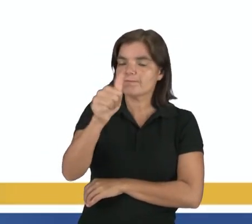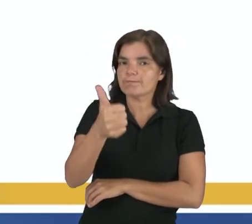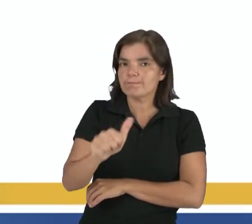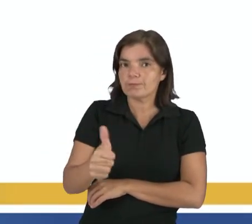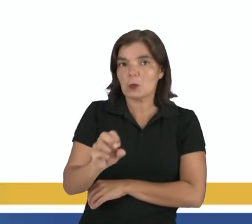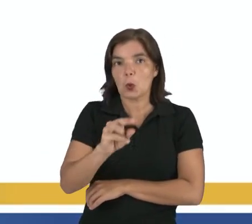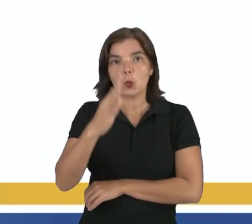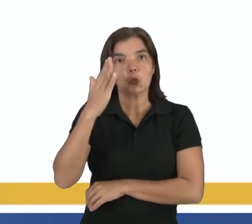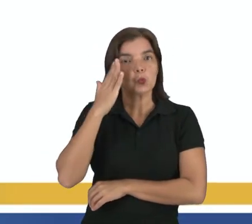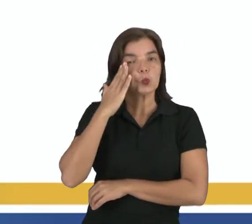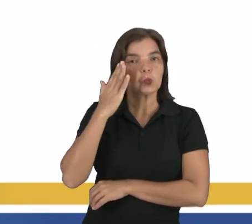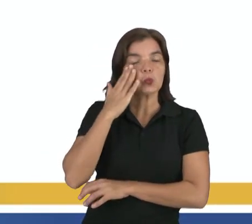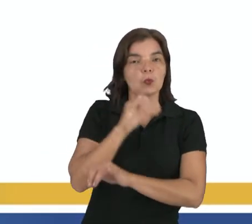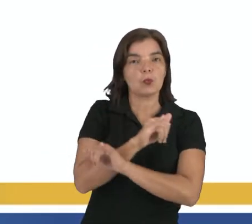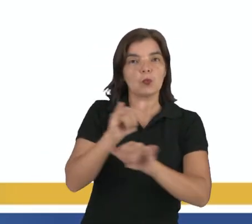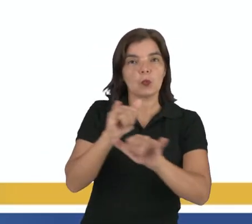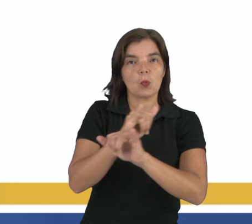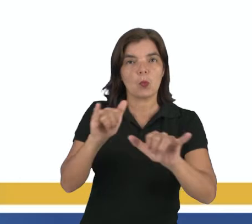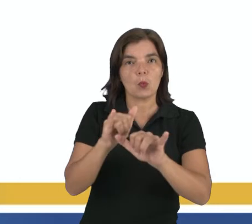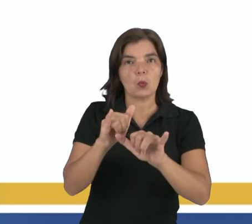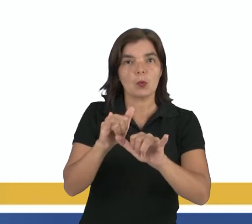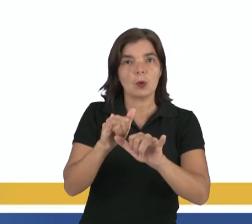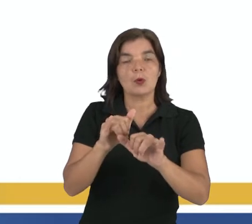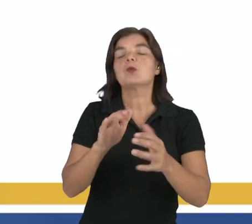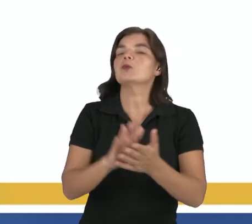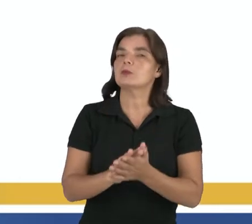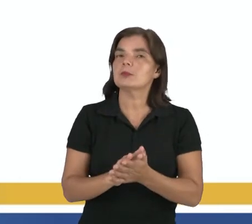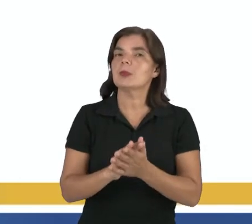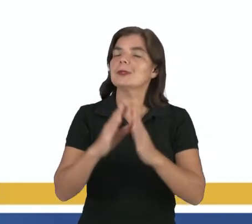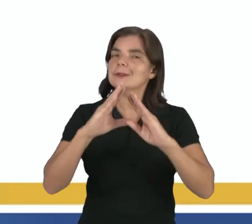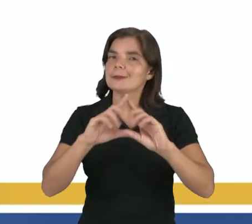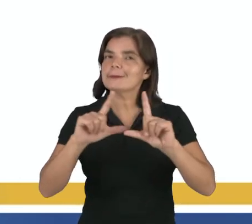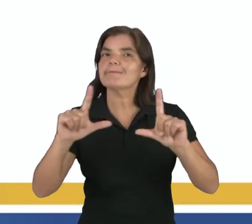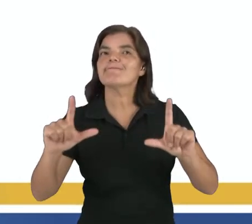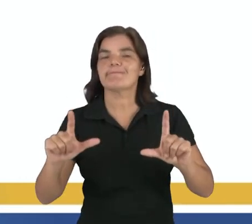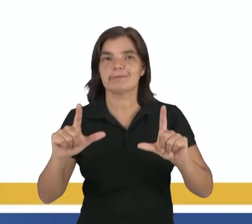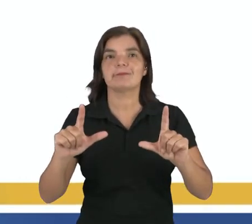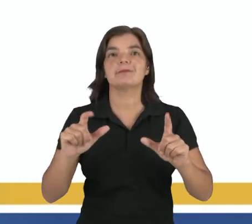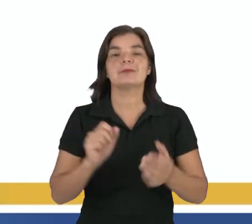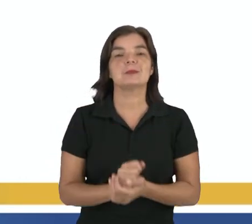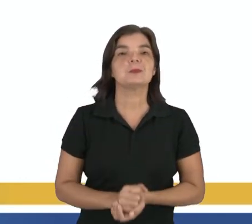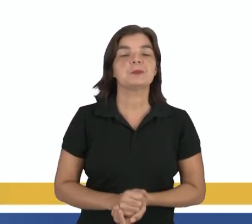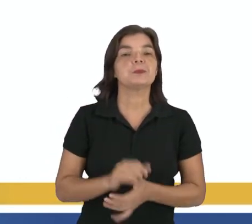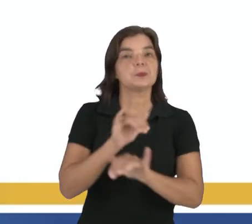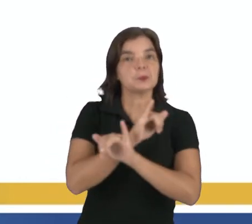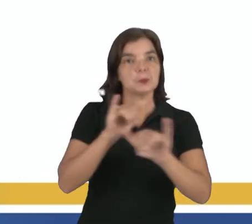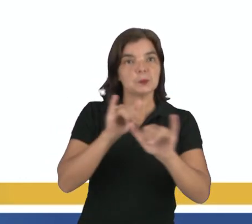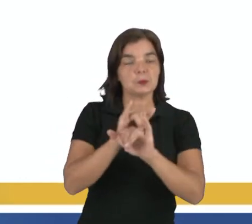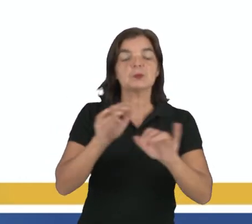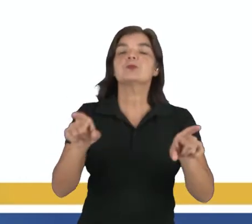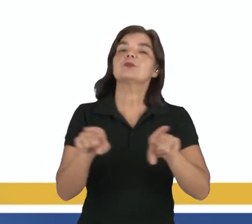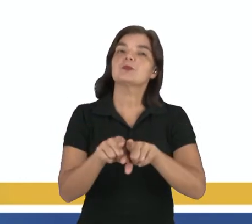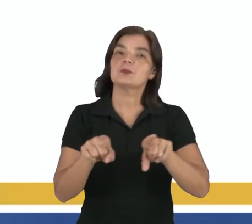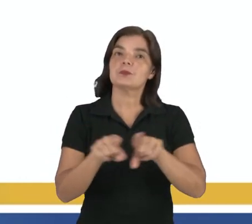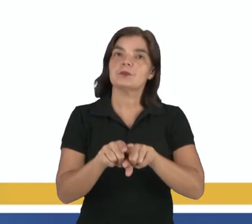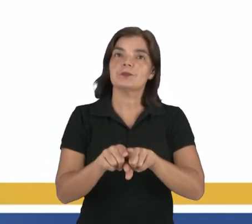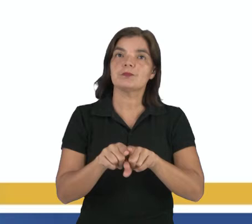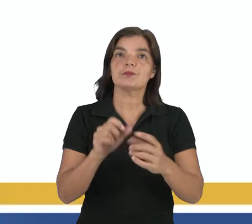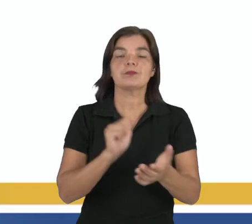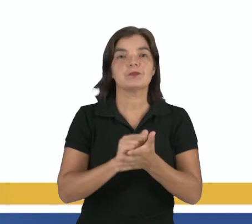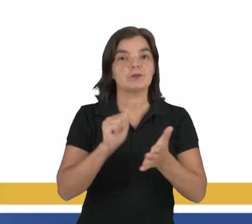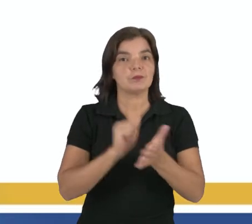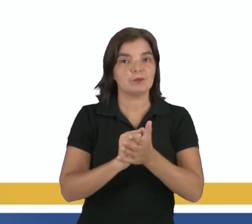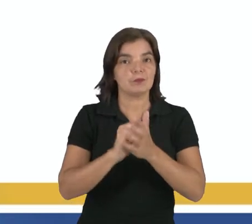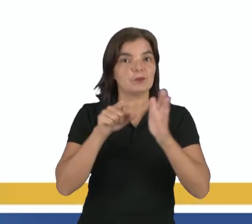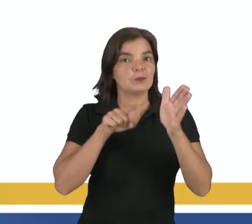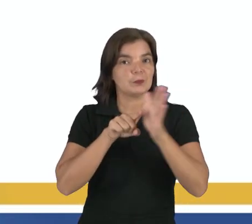analisar ou interpretar esses dados com maior celeridade, ao invés de ter o dado como está descrito